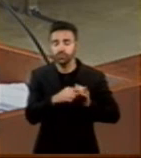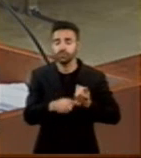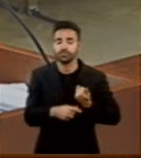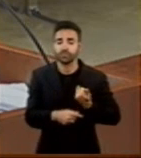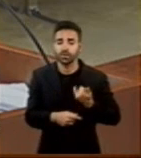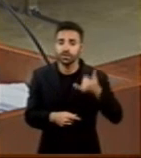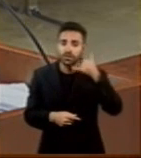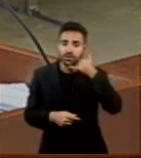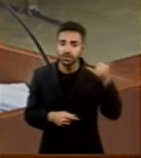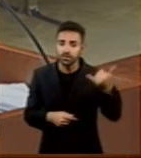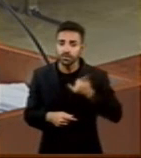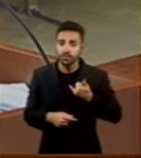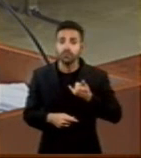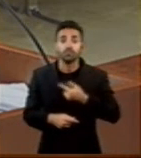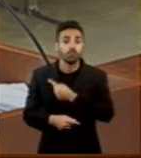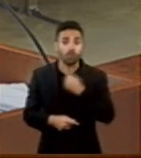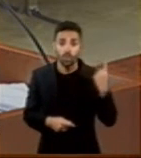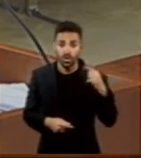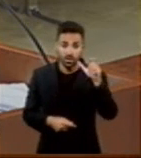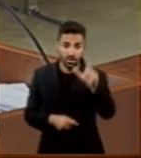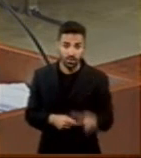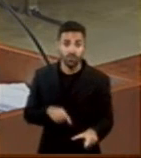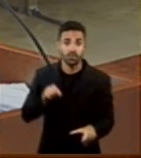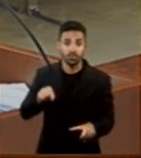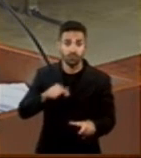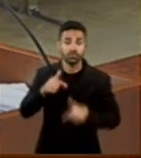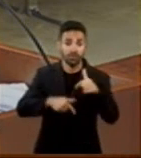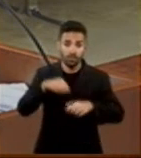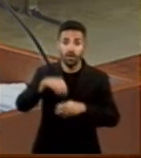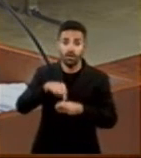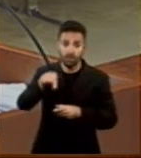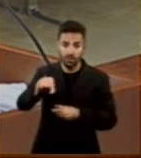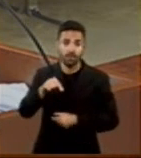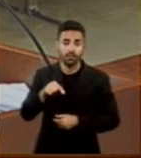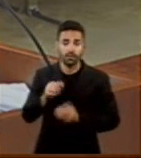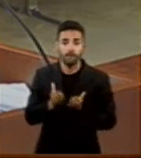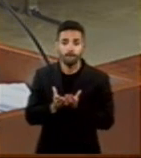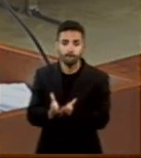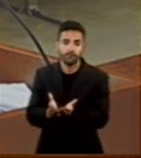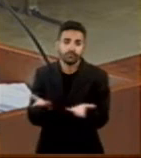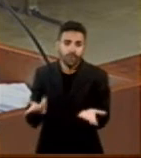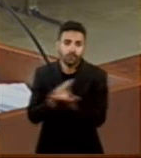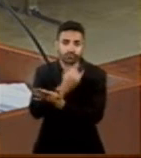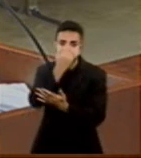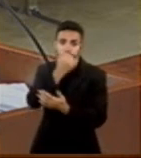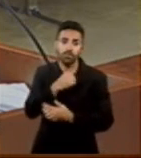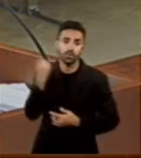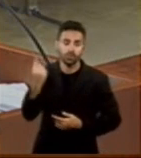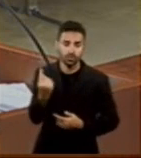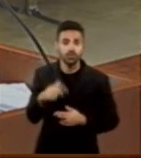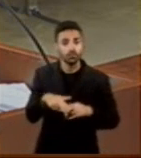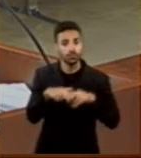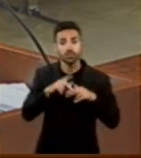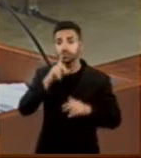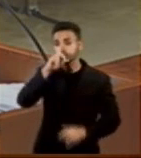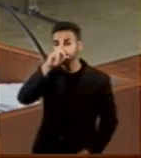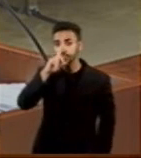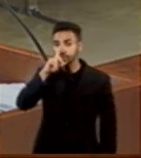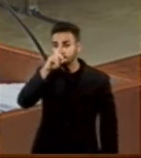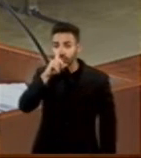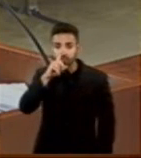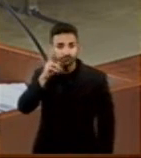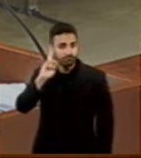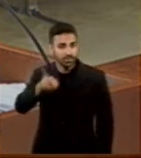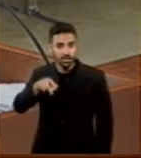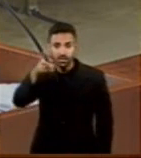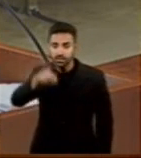celular da morte de um trabalhador num silo no porto. Quer dizer, os riscos continuam os mesmos. Eu